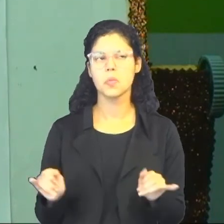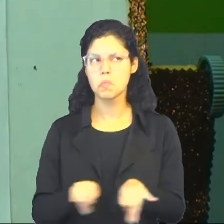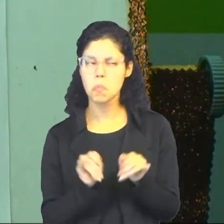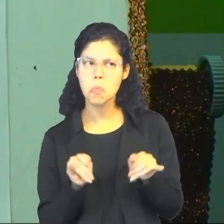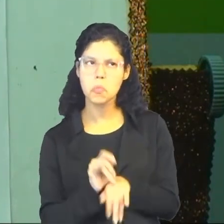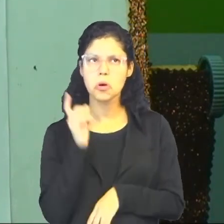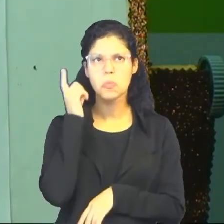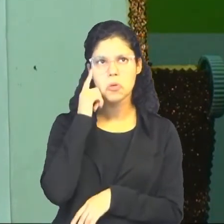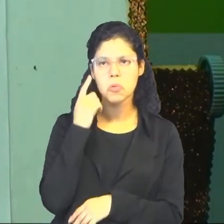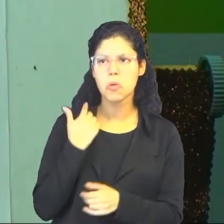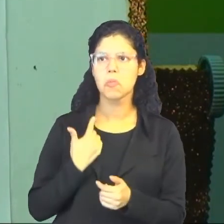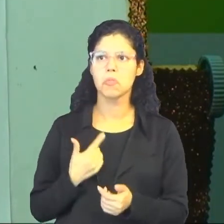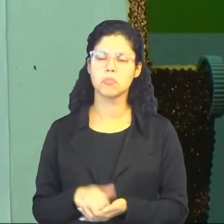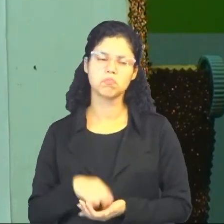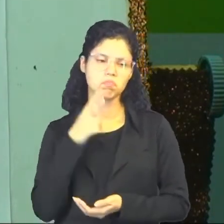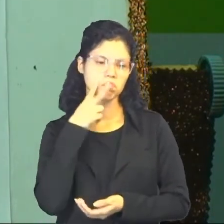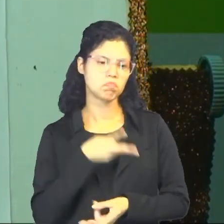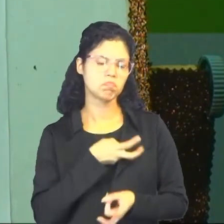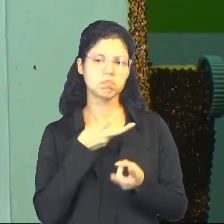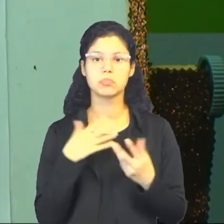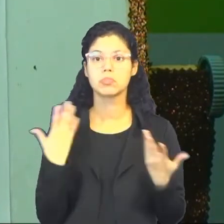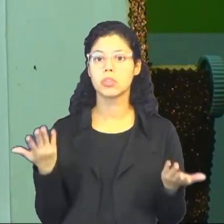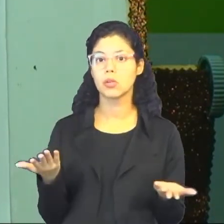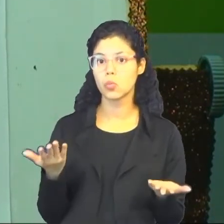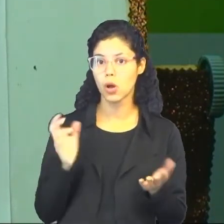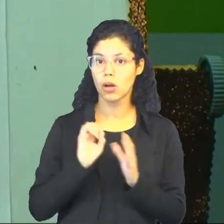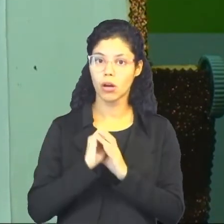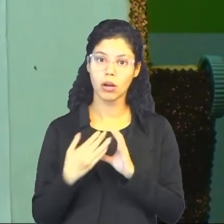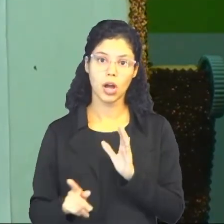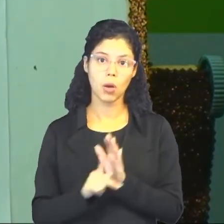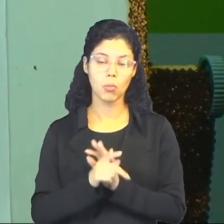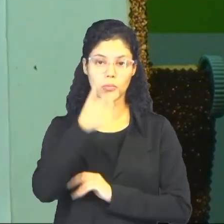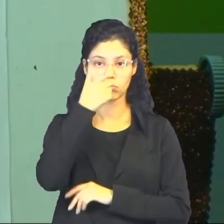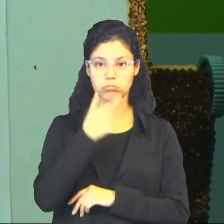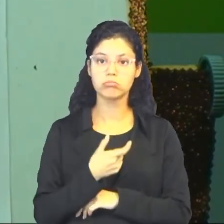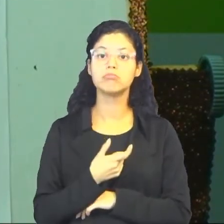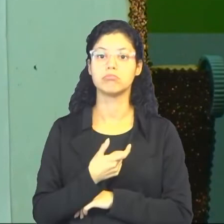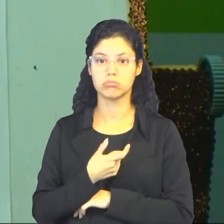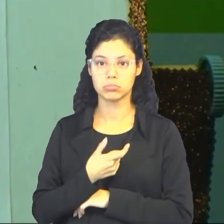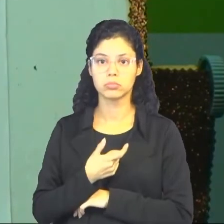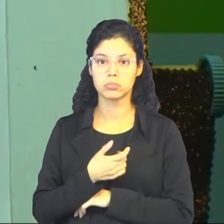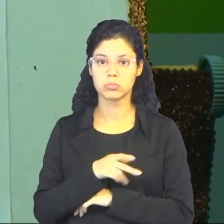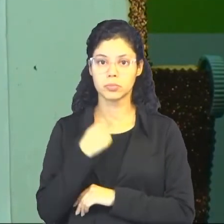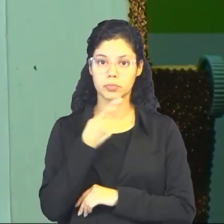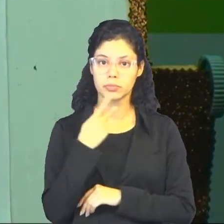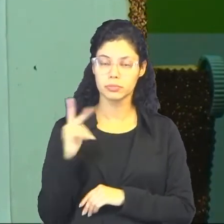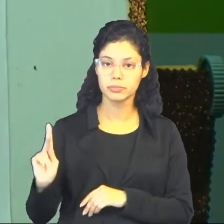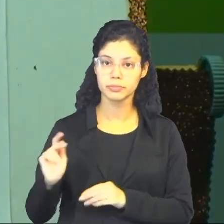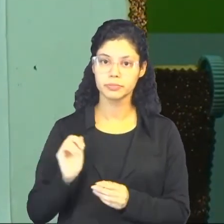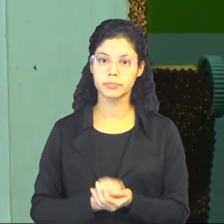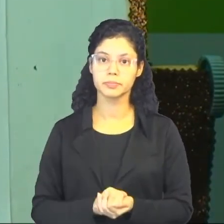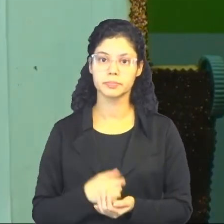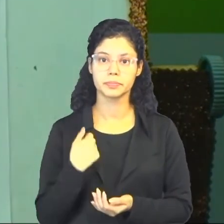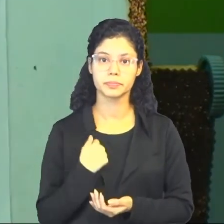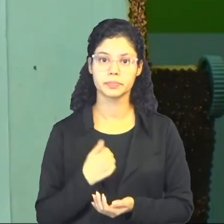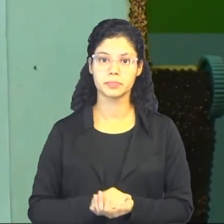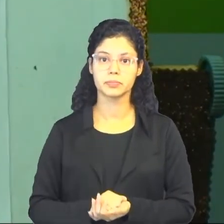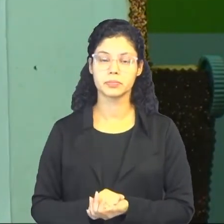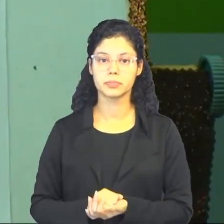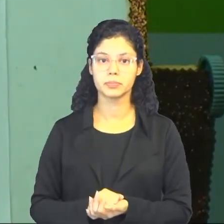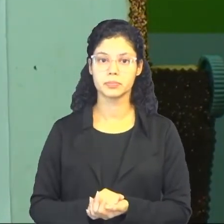seja boba por ligar para isso então a característica que ela dá a si mesmo aqui na fala dela né Talvez eu